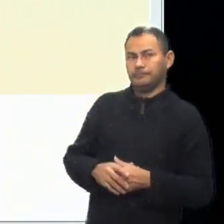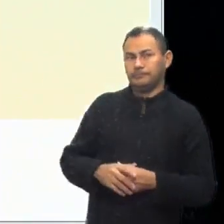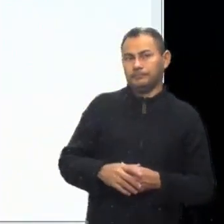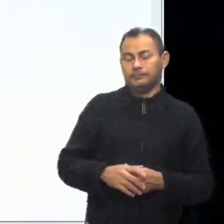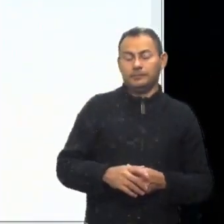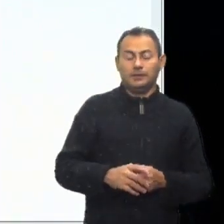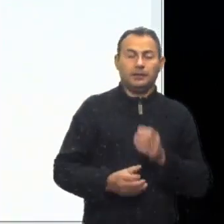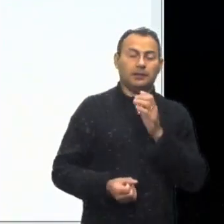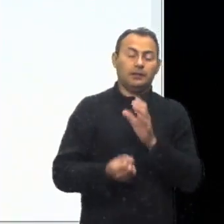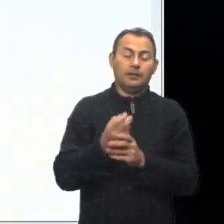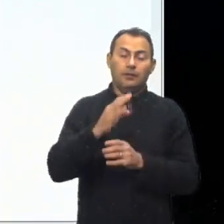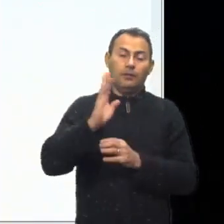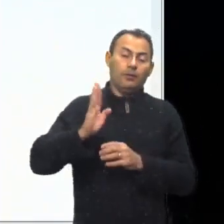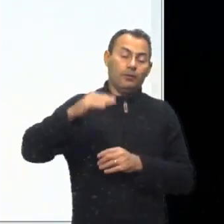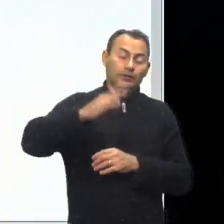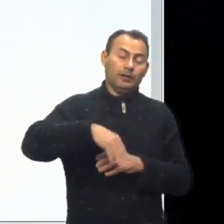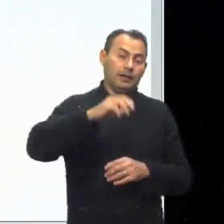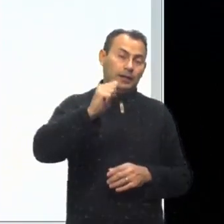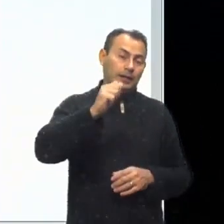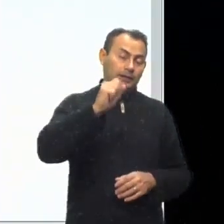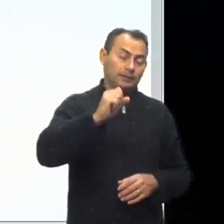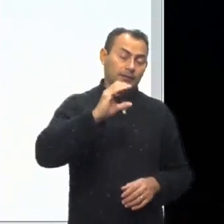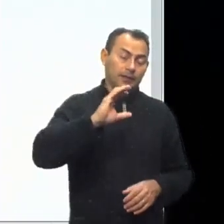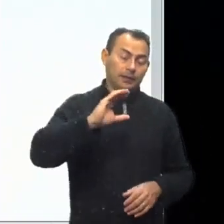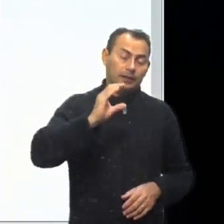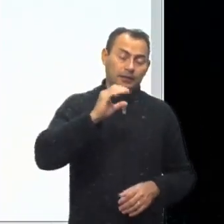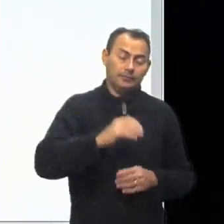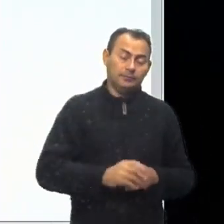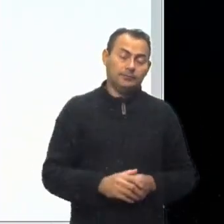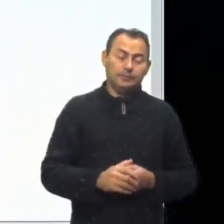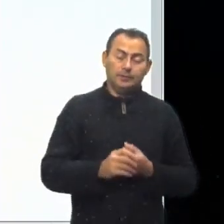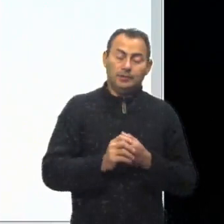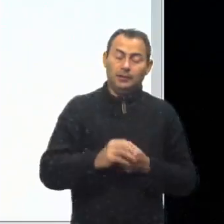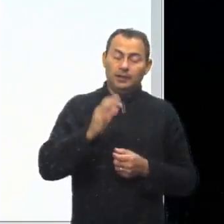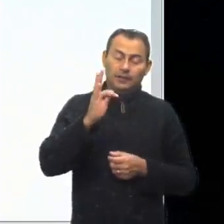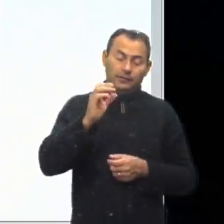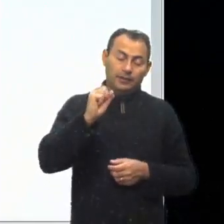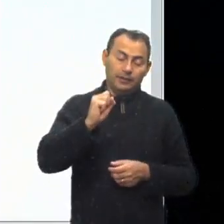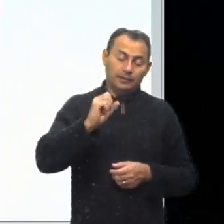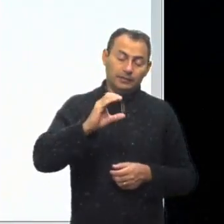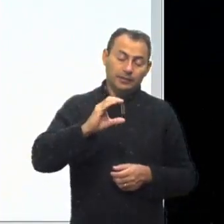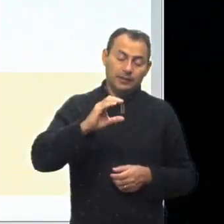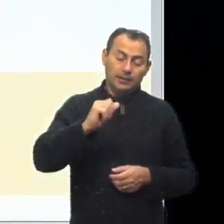A gente está gerando a onda ASK. Não chegou na parte do FSK ainda.